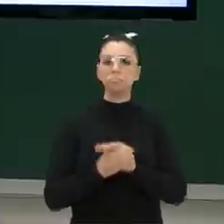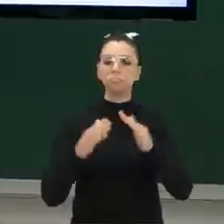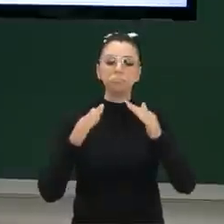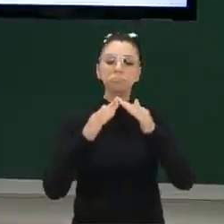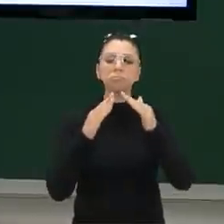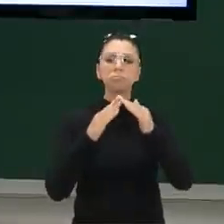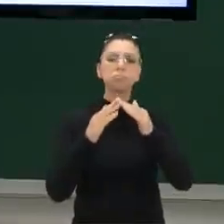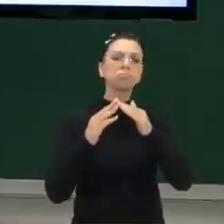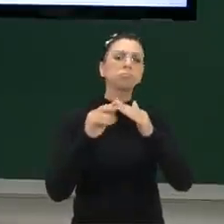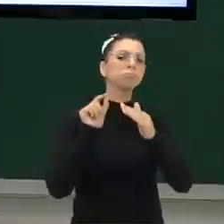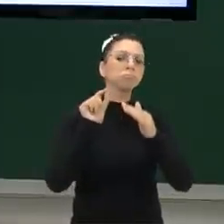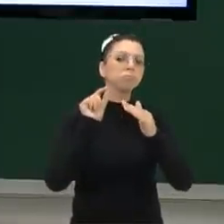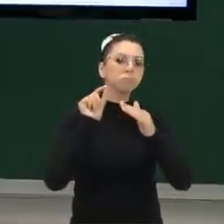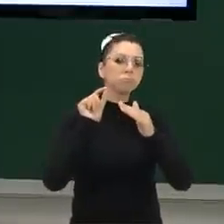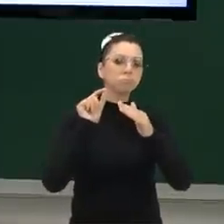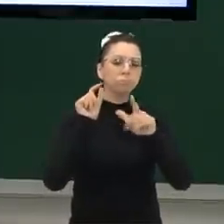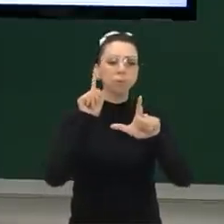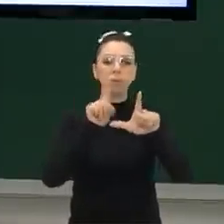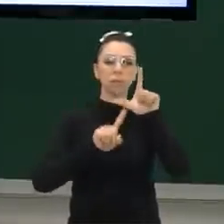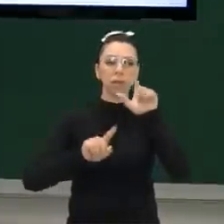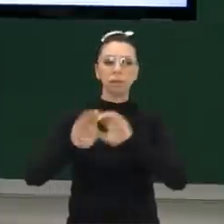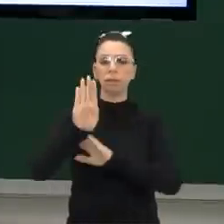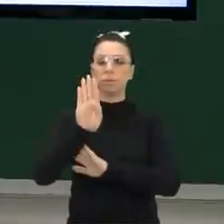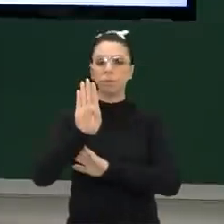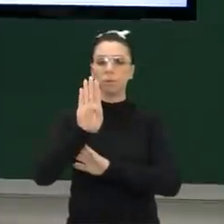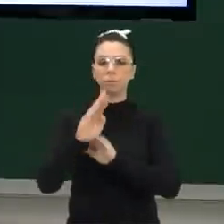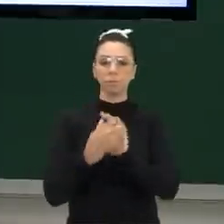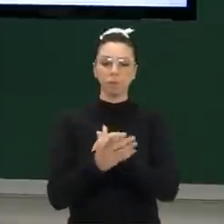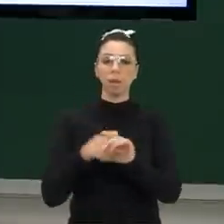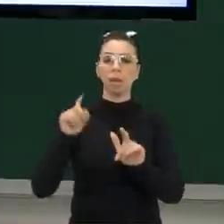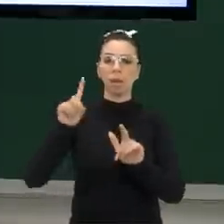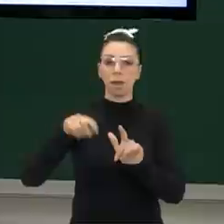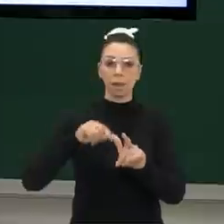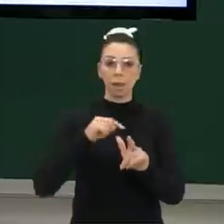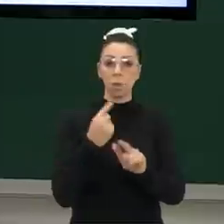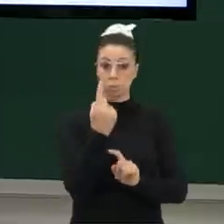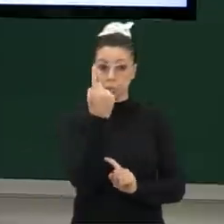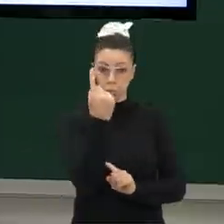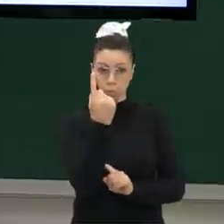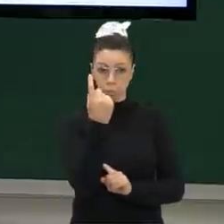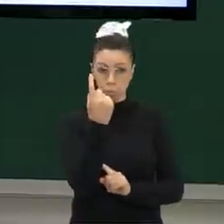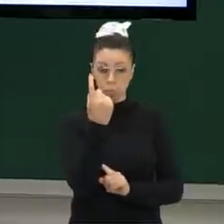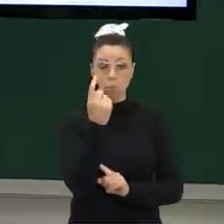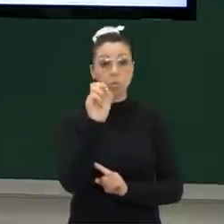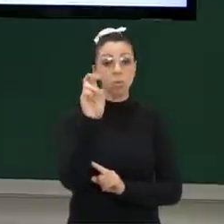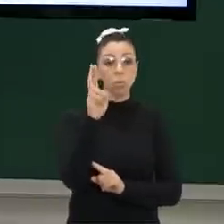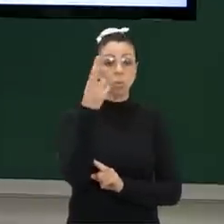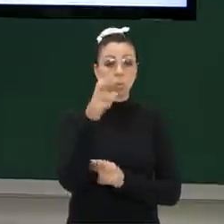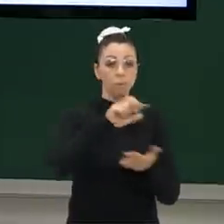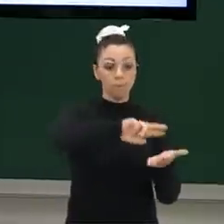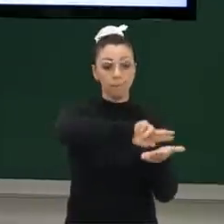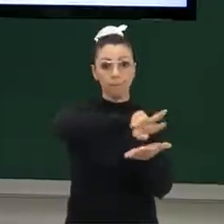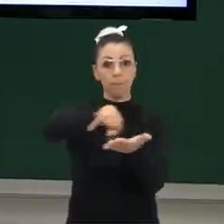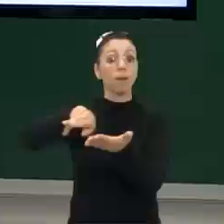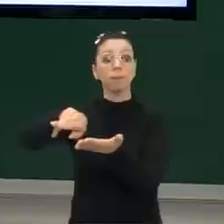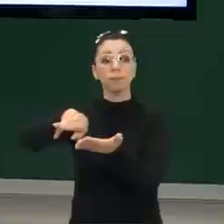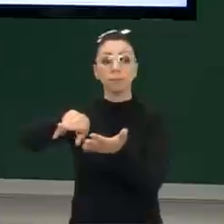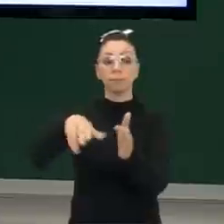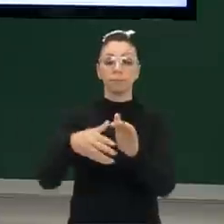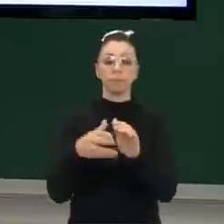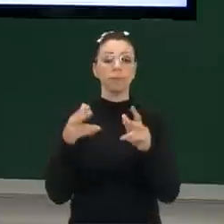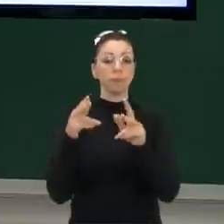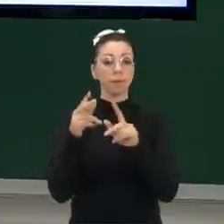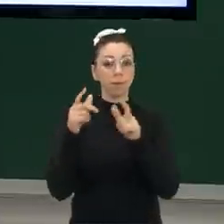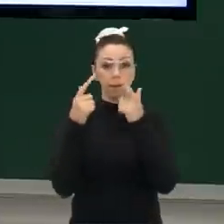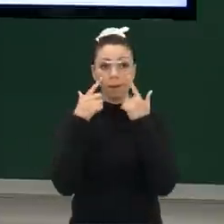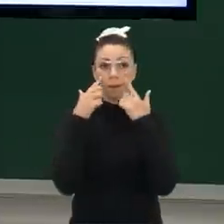casa? Na B, there is or there are a mirror in the bathroom. Atenção, mirror